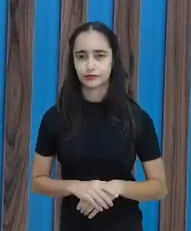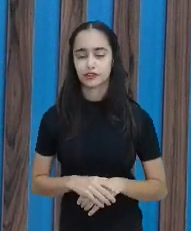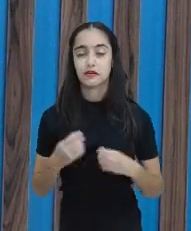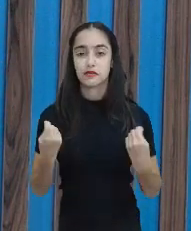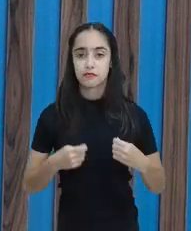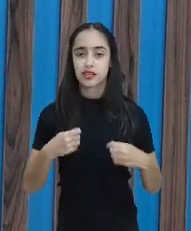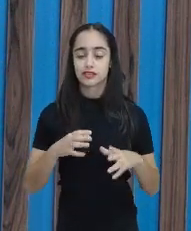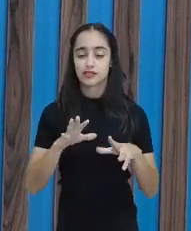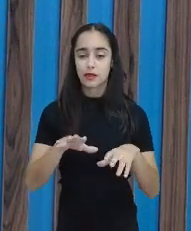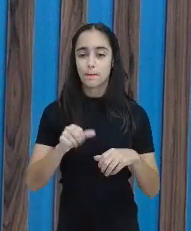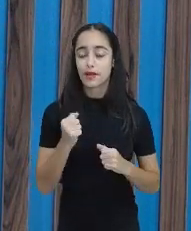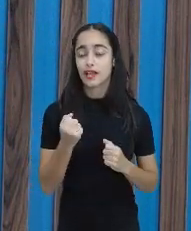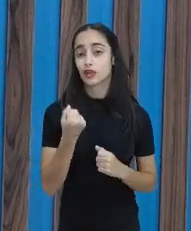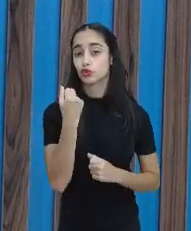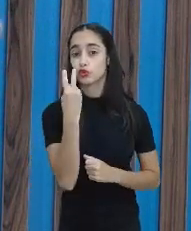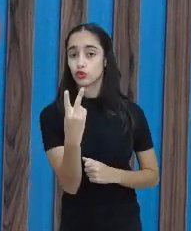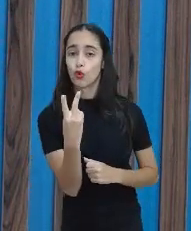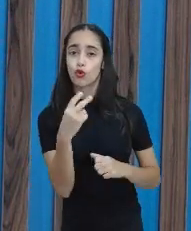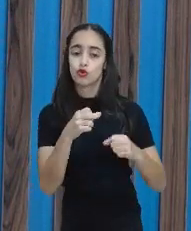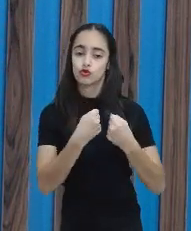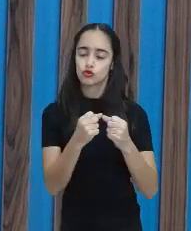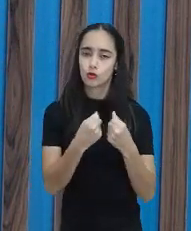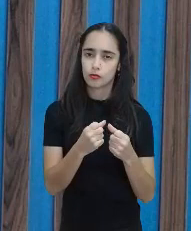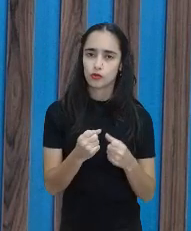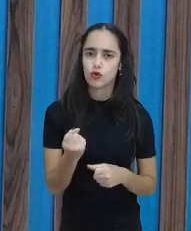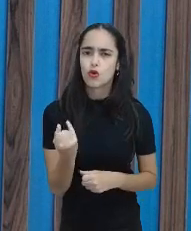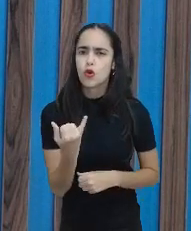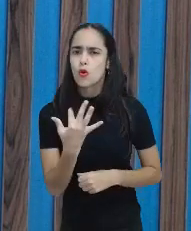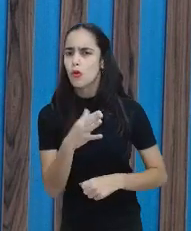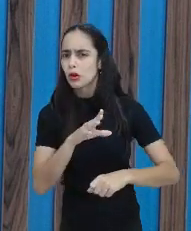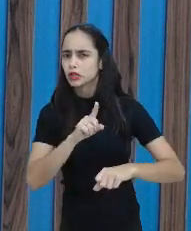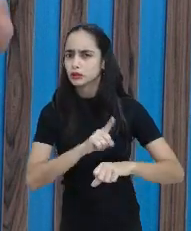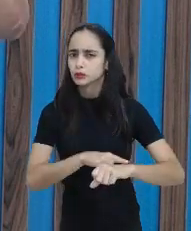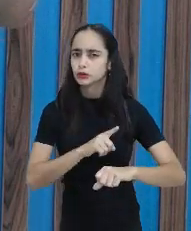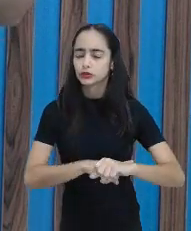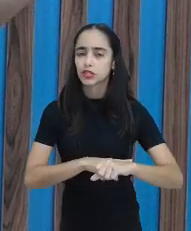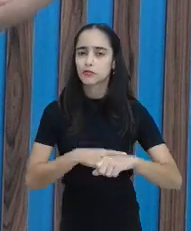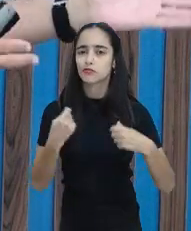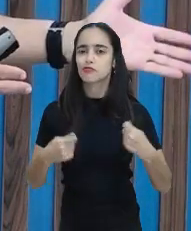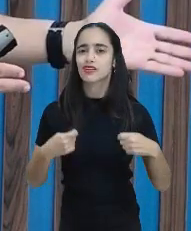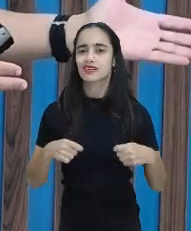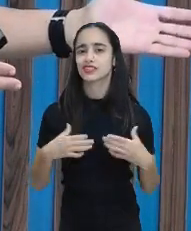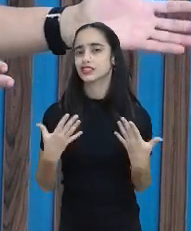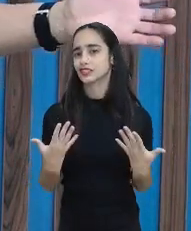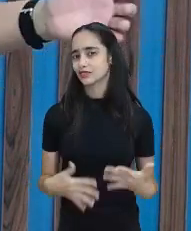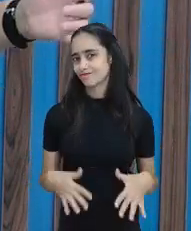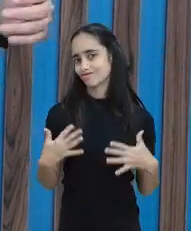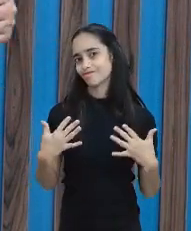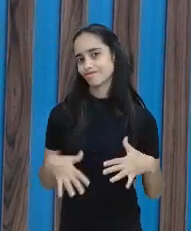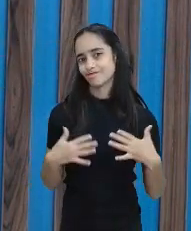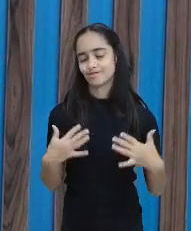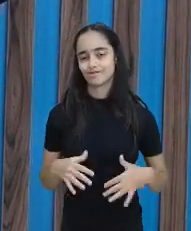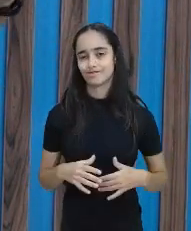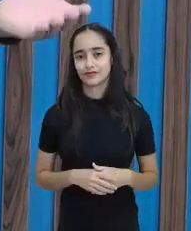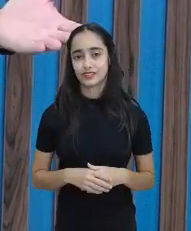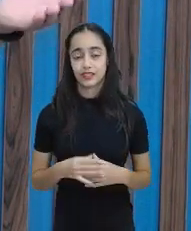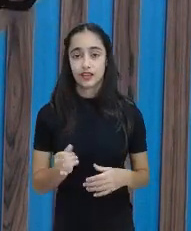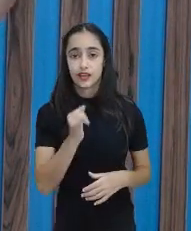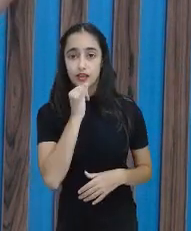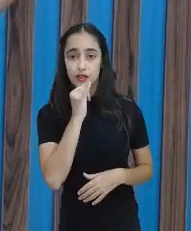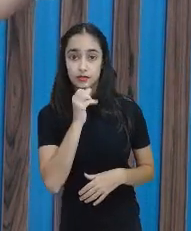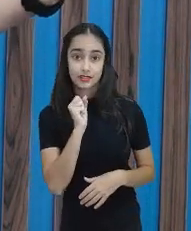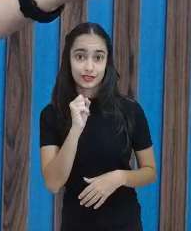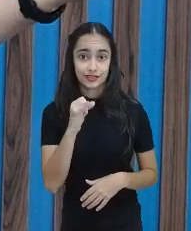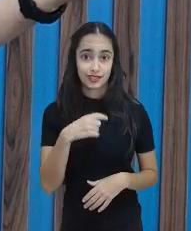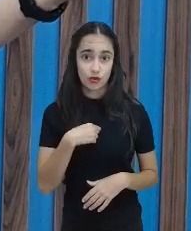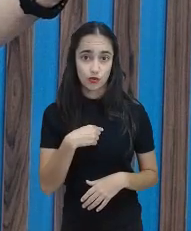quanto tempo a gente vai gastar para pegar um ônibus lá e chegar até o meu destino? Então, se eu pego às 8, eu vou sair de